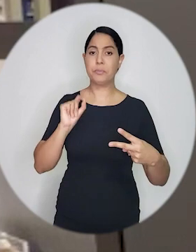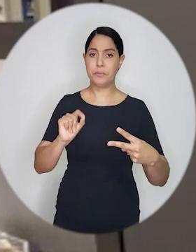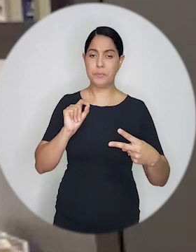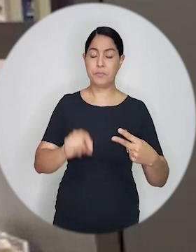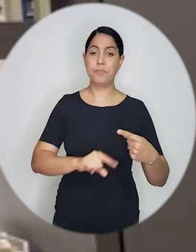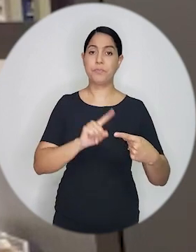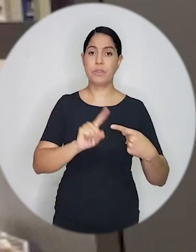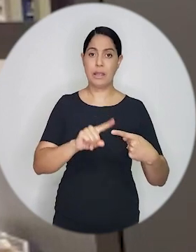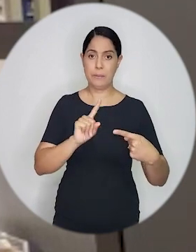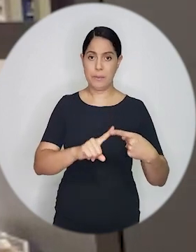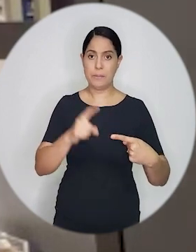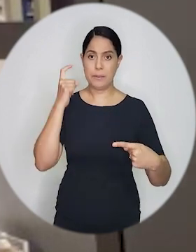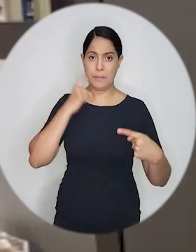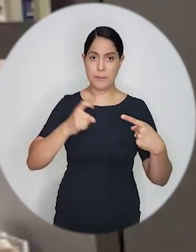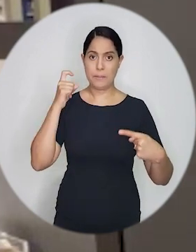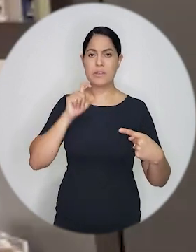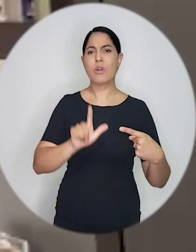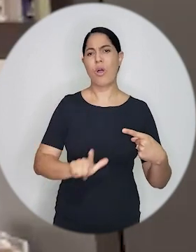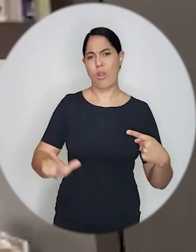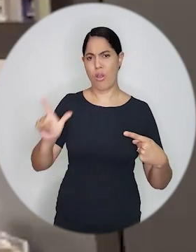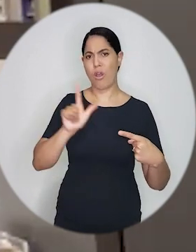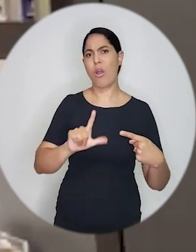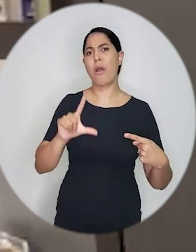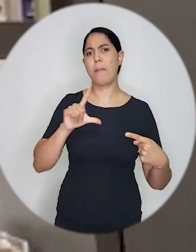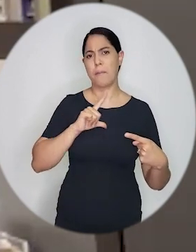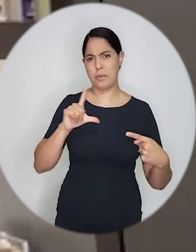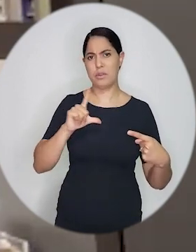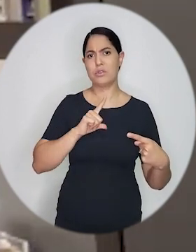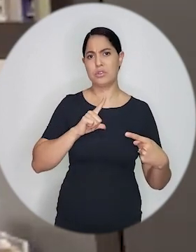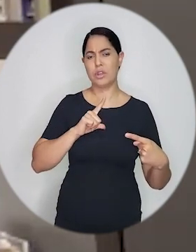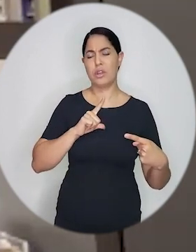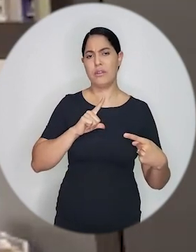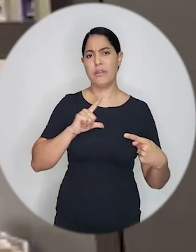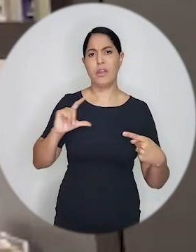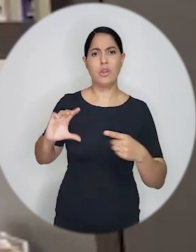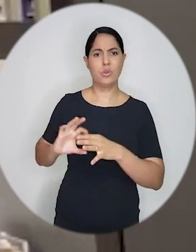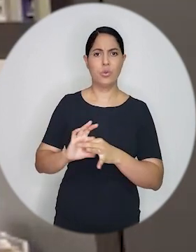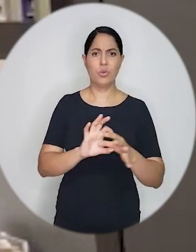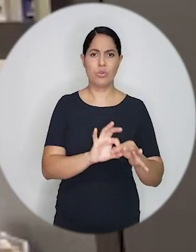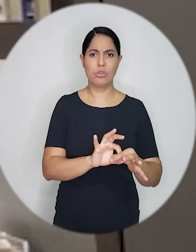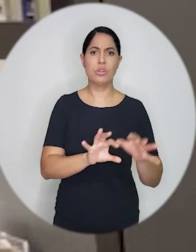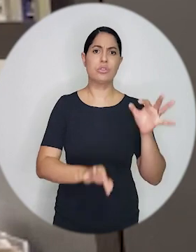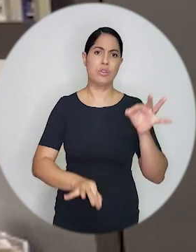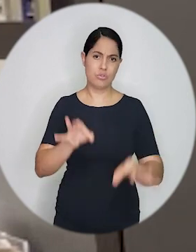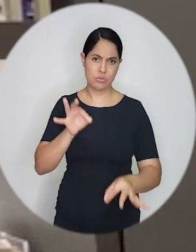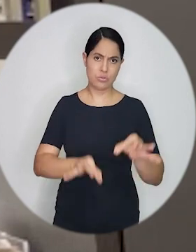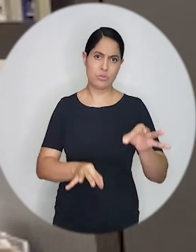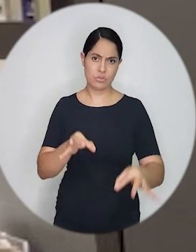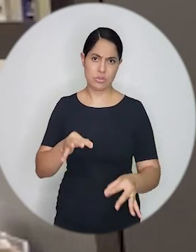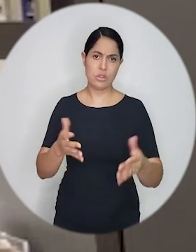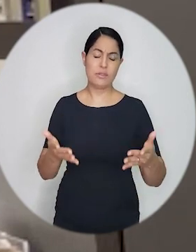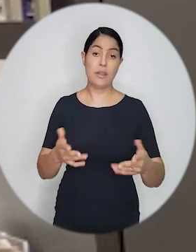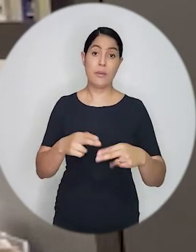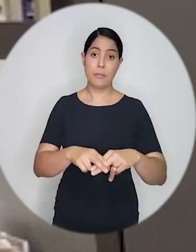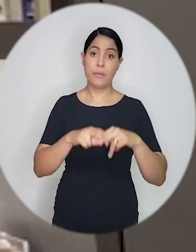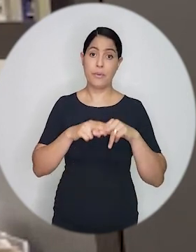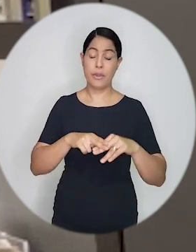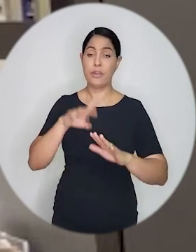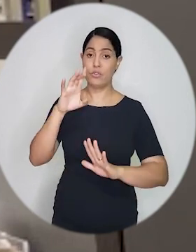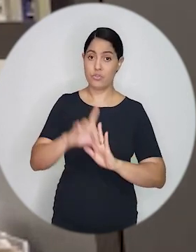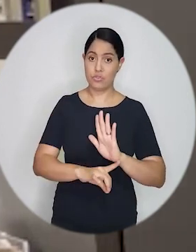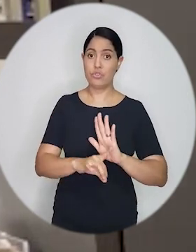tipos de preocupação na comissão. Uma preocupação, lógico, com a justiça ao jurisdicionado,